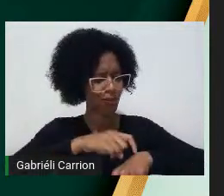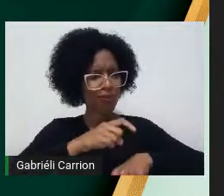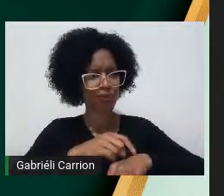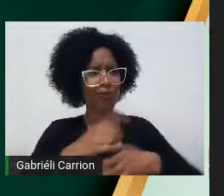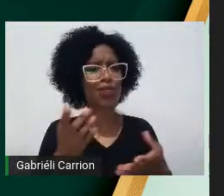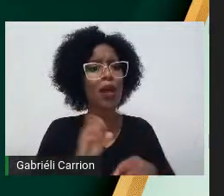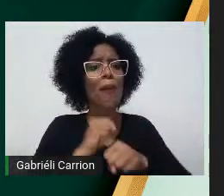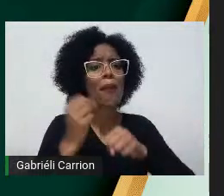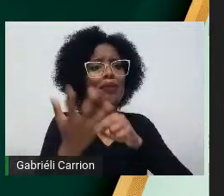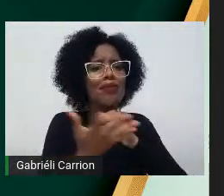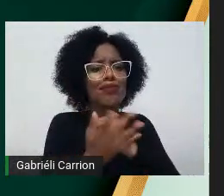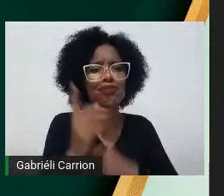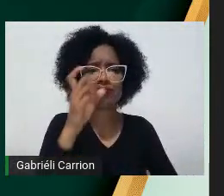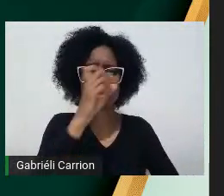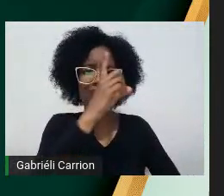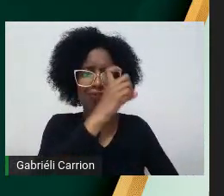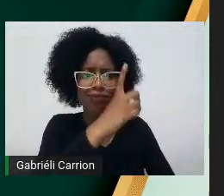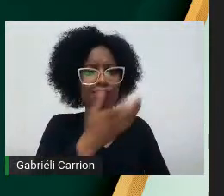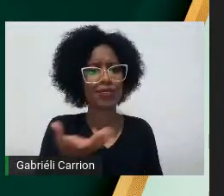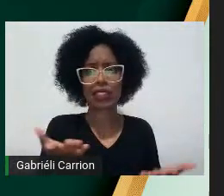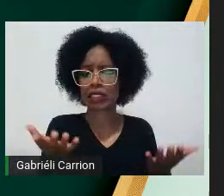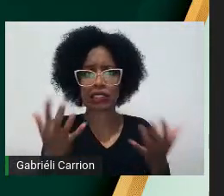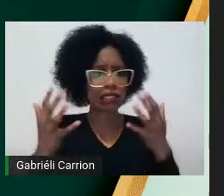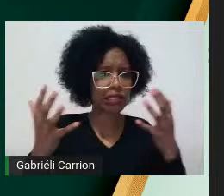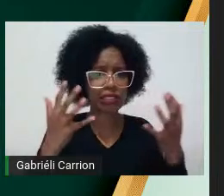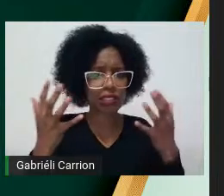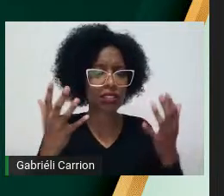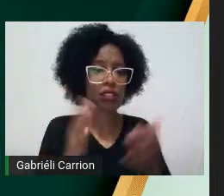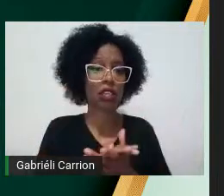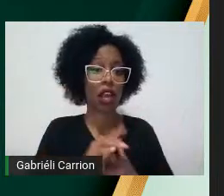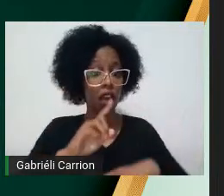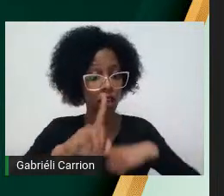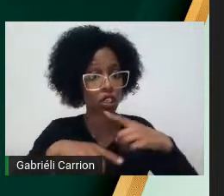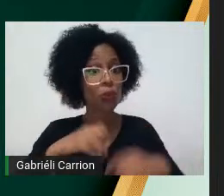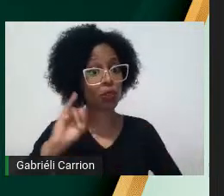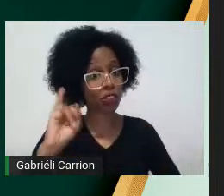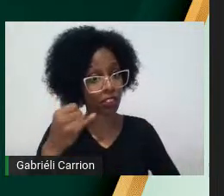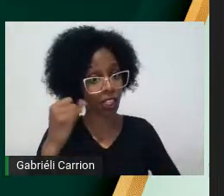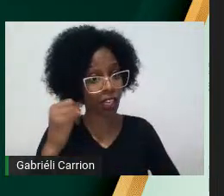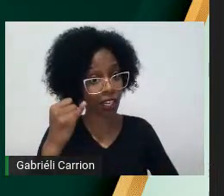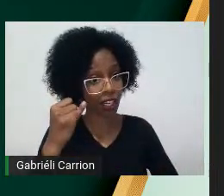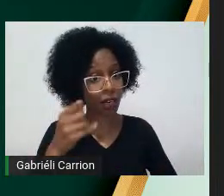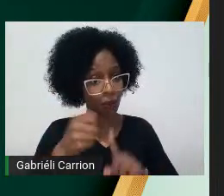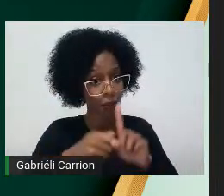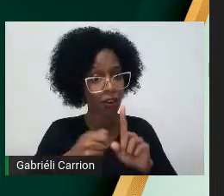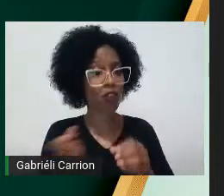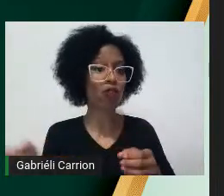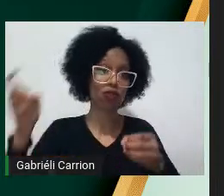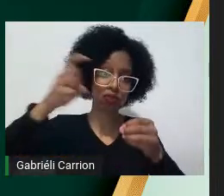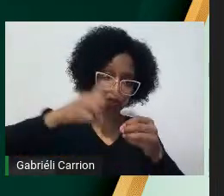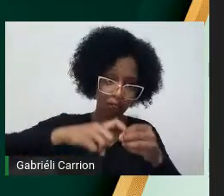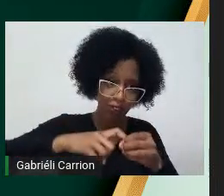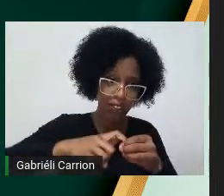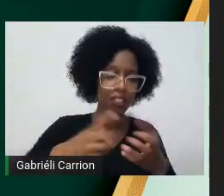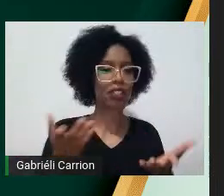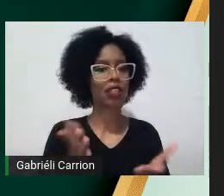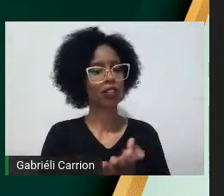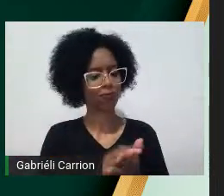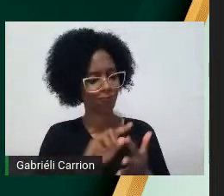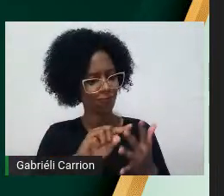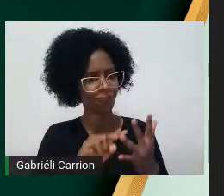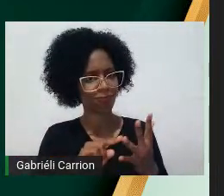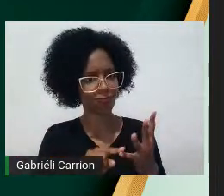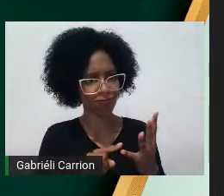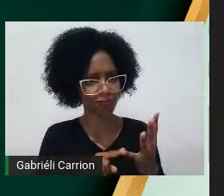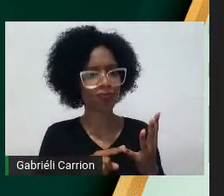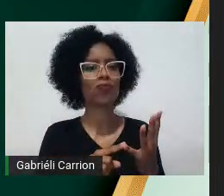onde ninguém sabia o que ia acontecer. Em janeiro, retornaram, tiveram todas as suas atividades cumpridas, como manda o